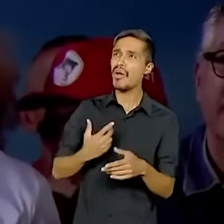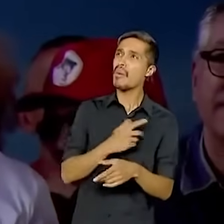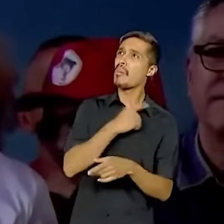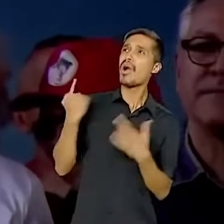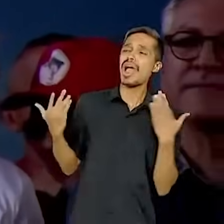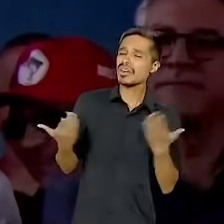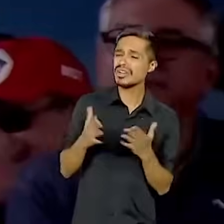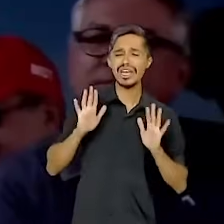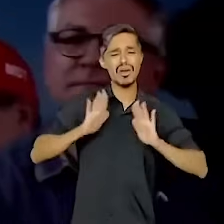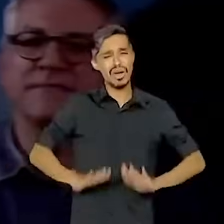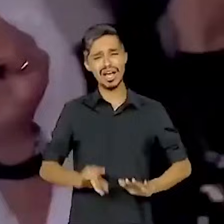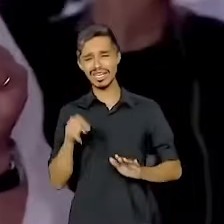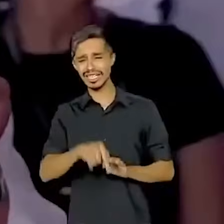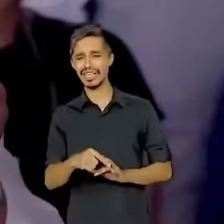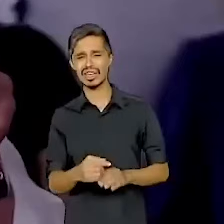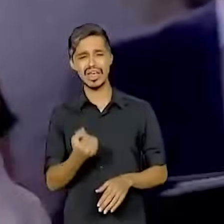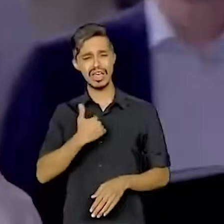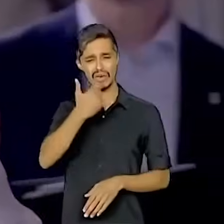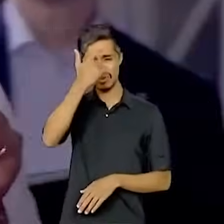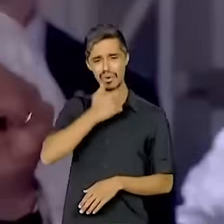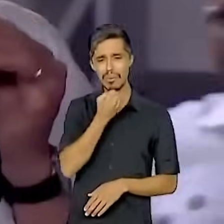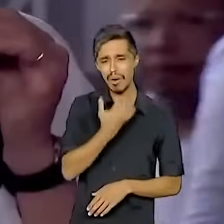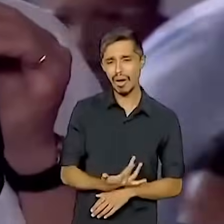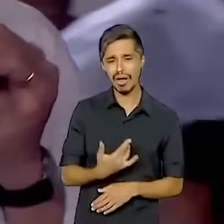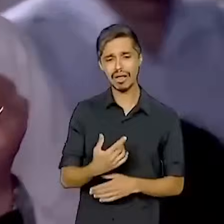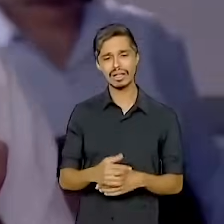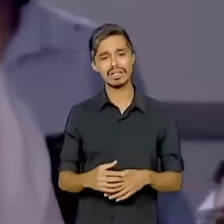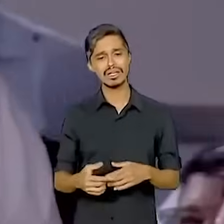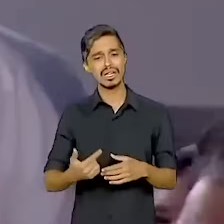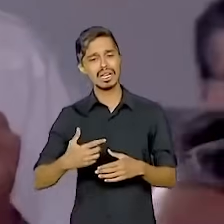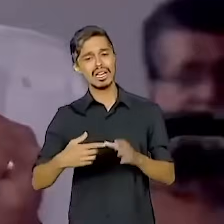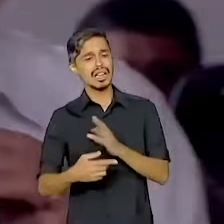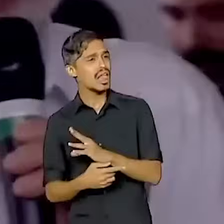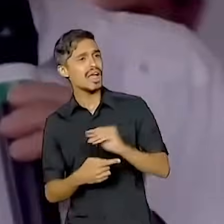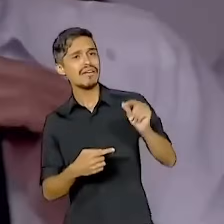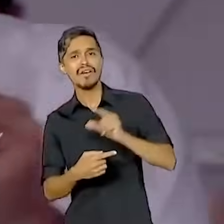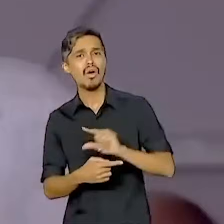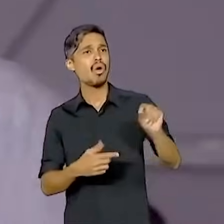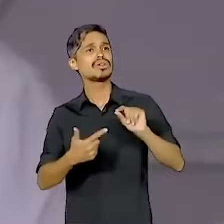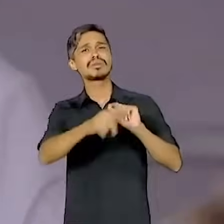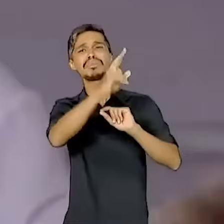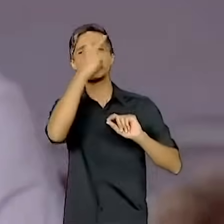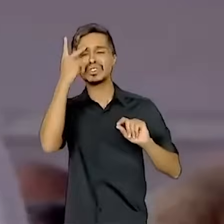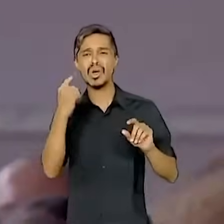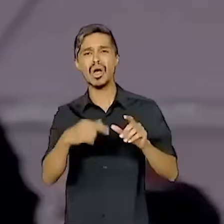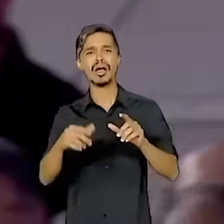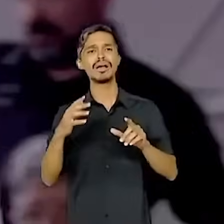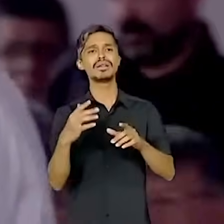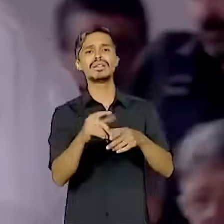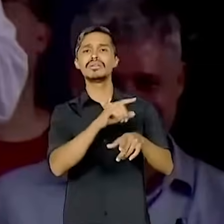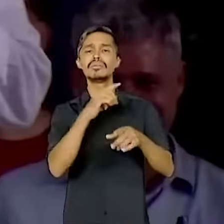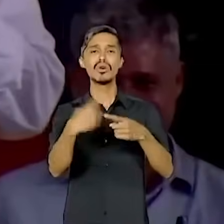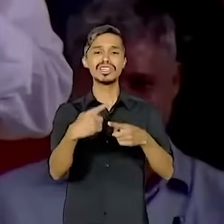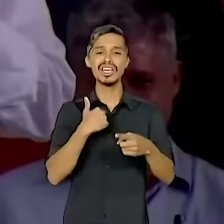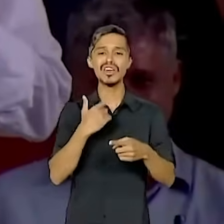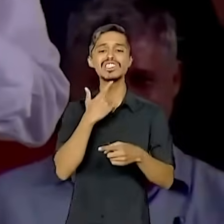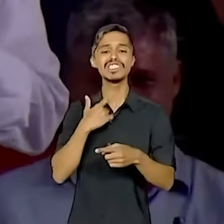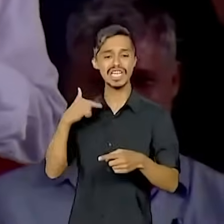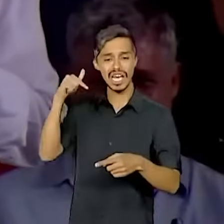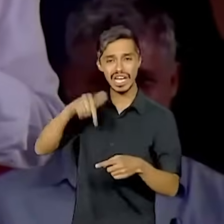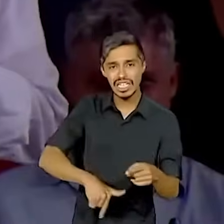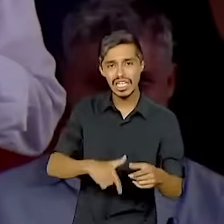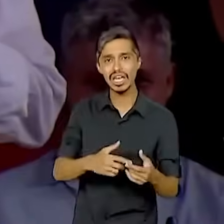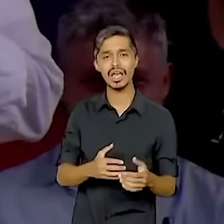tão quieto aqui. Sou tão bonzinho. Leve alguém. Mas deixa eu aqui. Porque eu quero ficar aqui